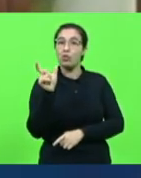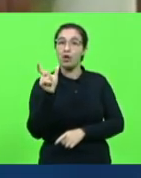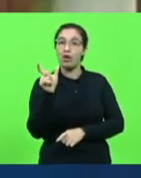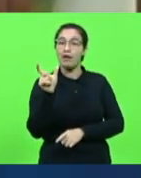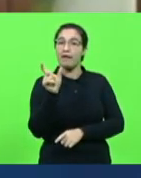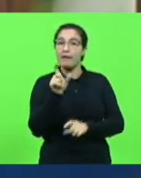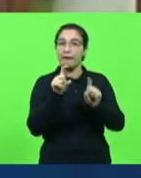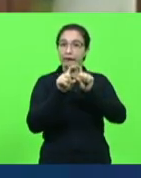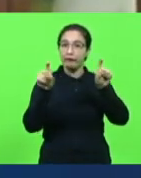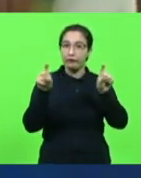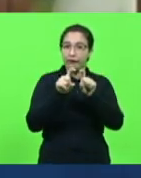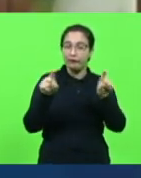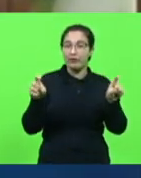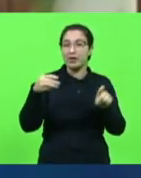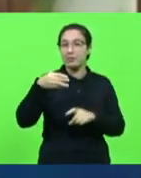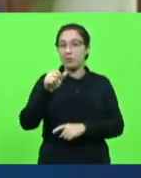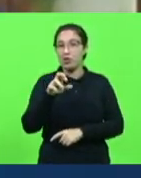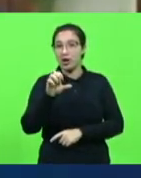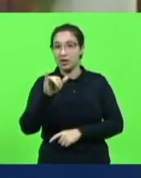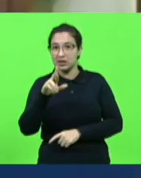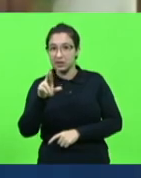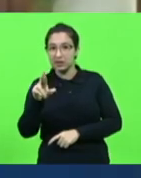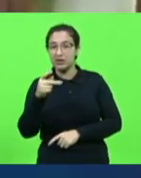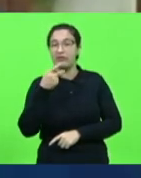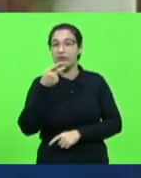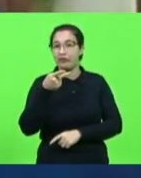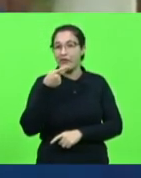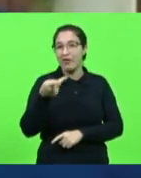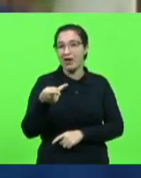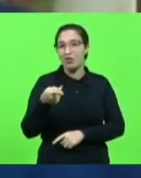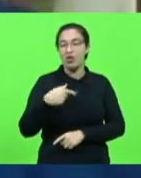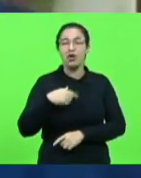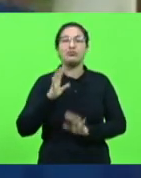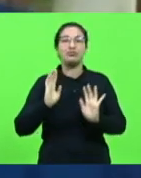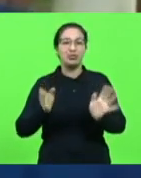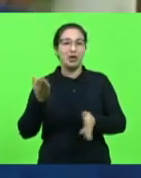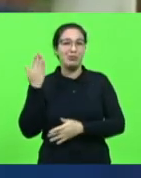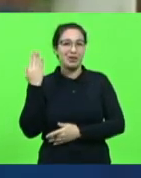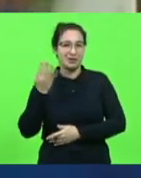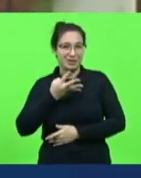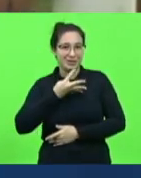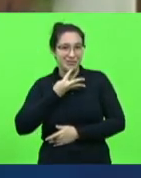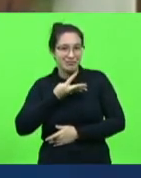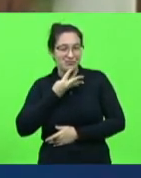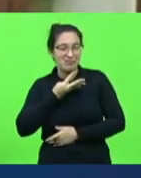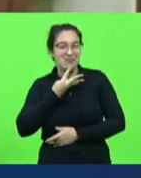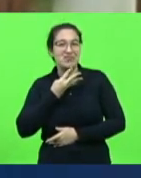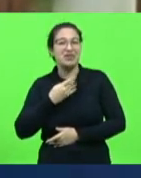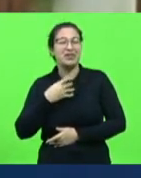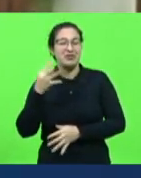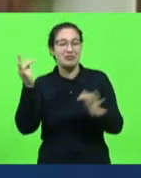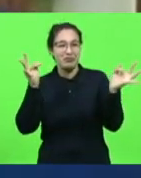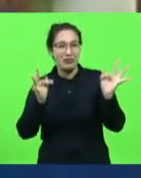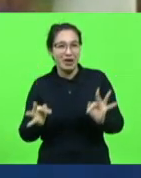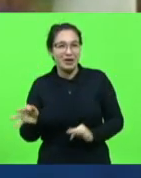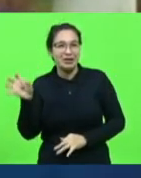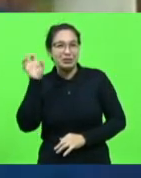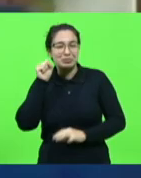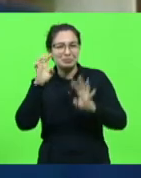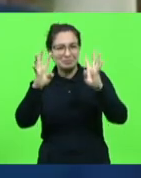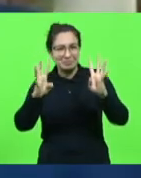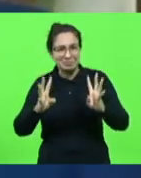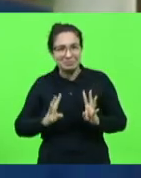Pereira acabou de citar. Bárbaras, né? Eu já conhecia e fiquei muito feliz em ouvir,